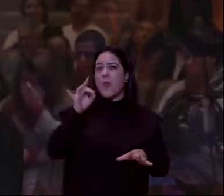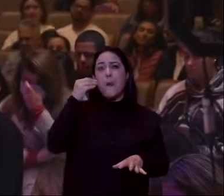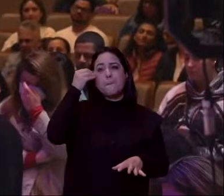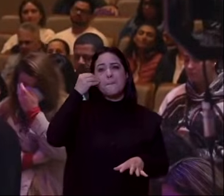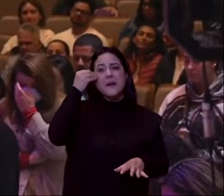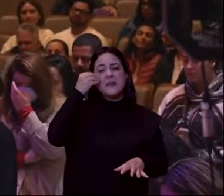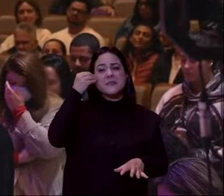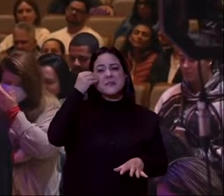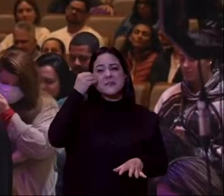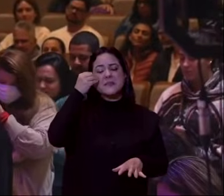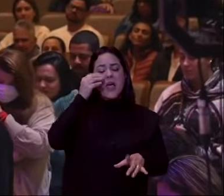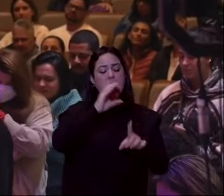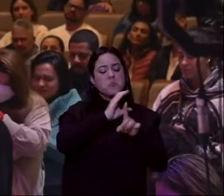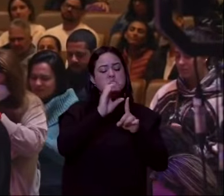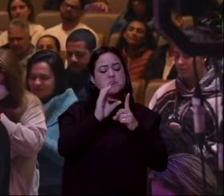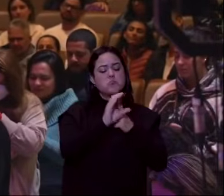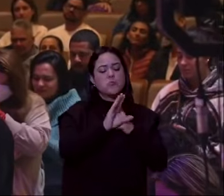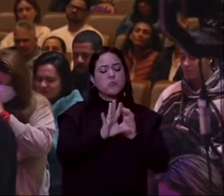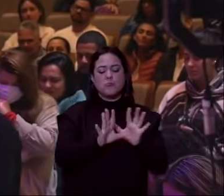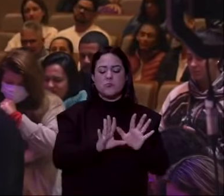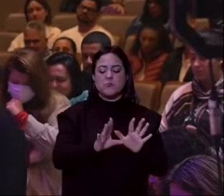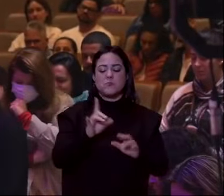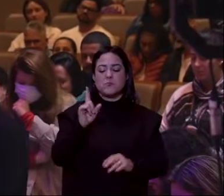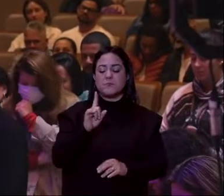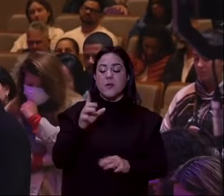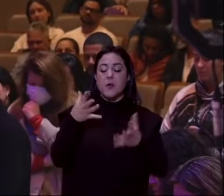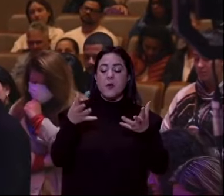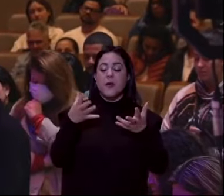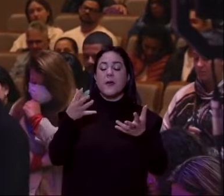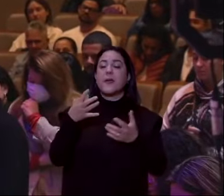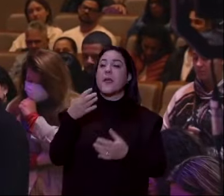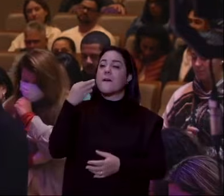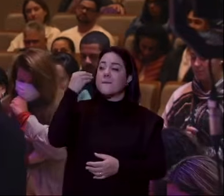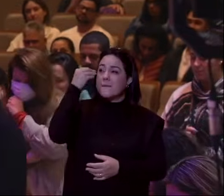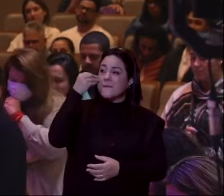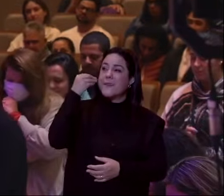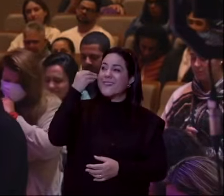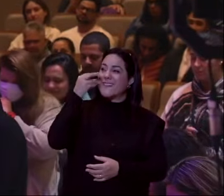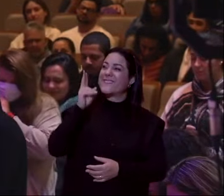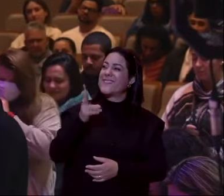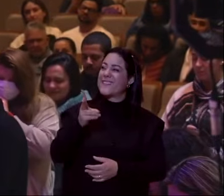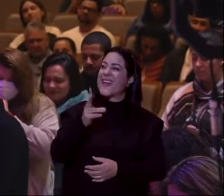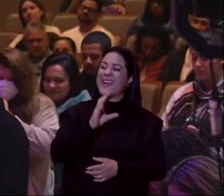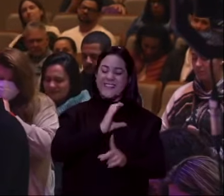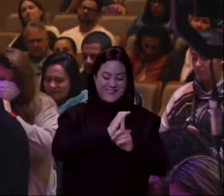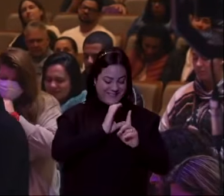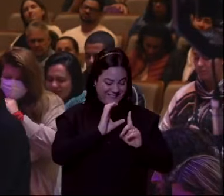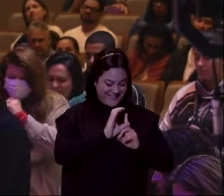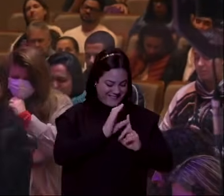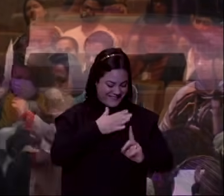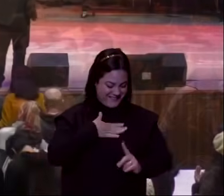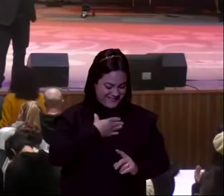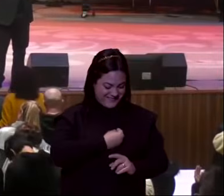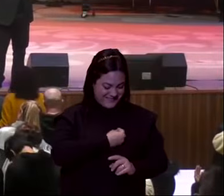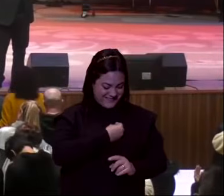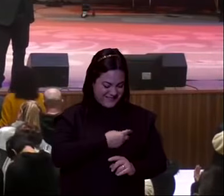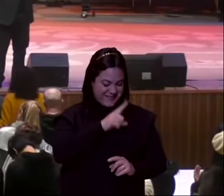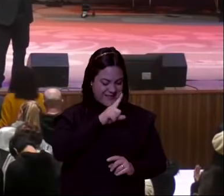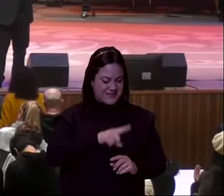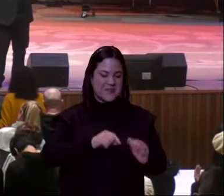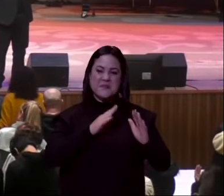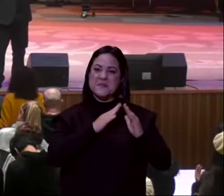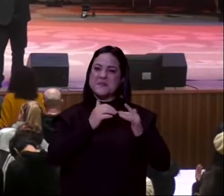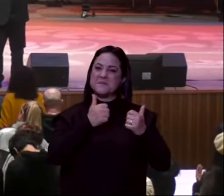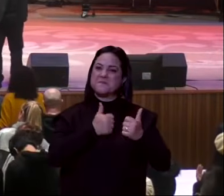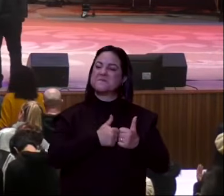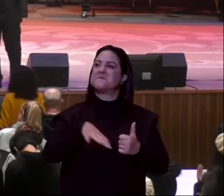a liturgia de um culto, eu quero viver o culto dentro de mim e ser o templo do